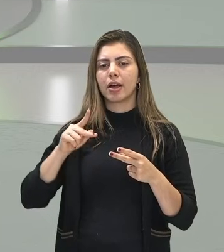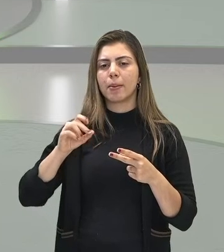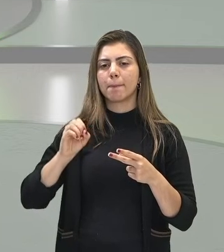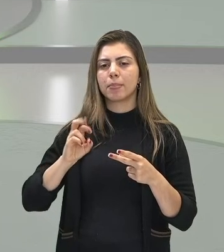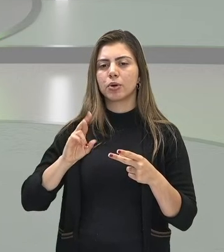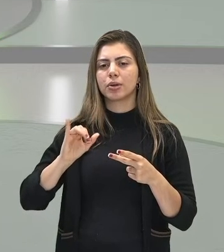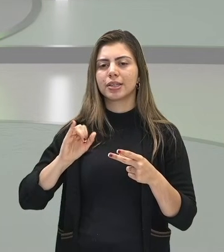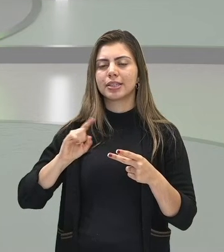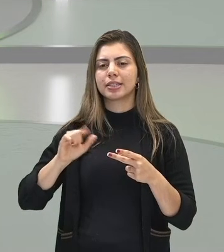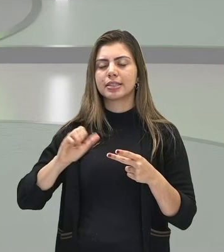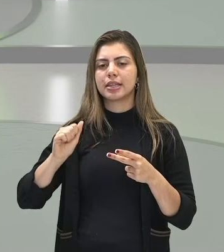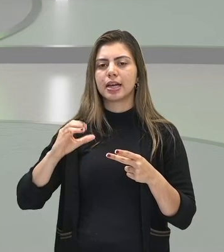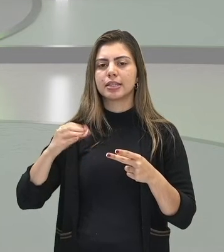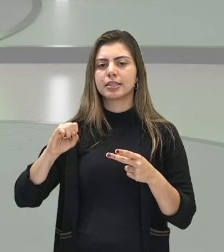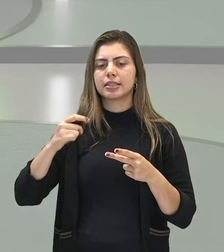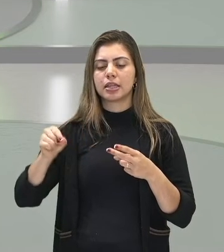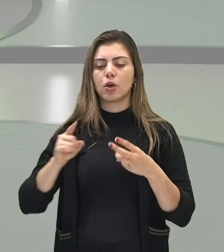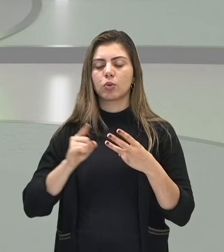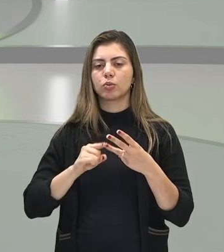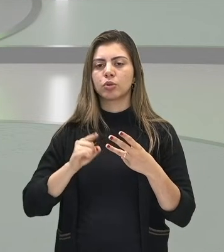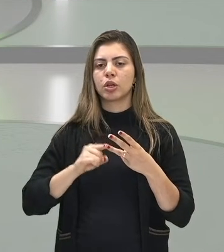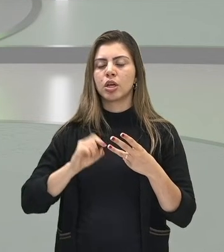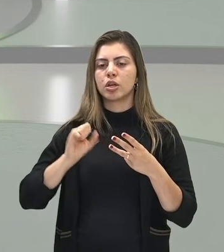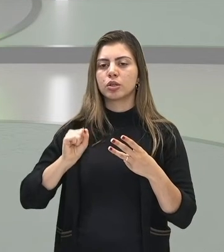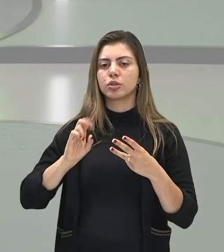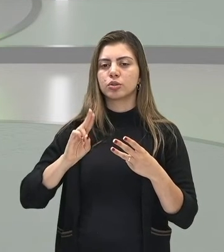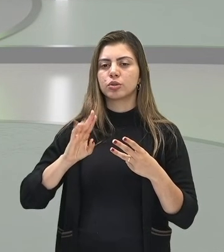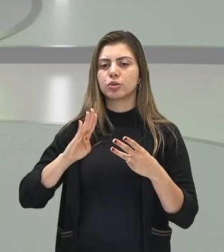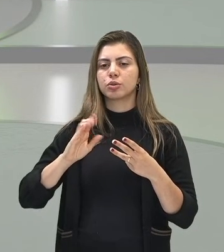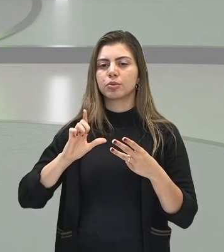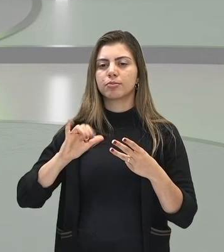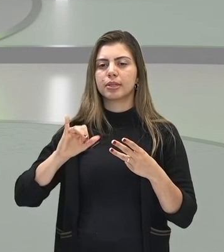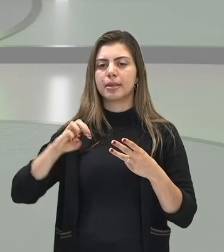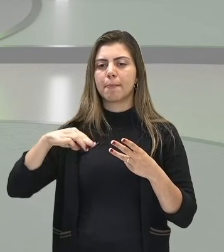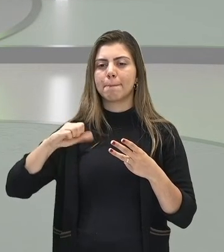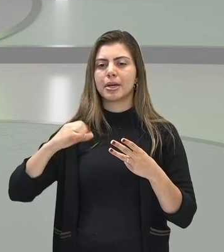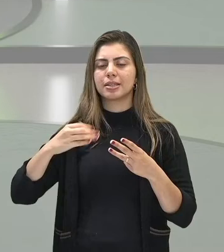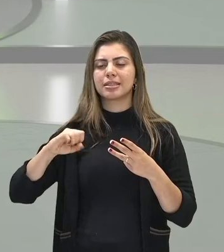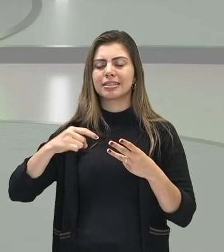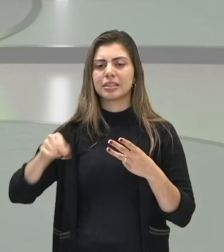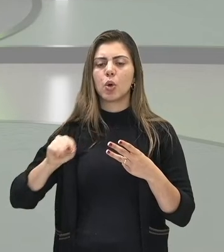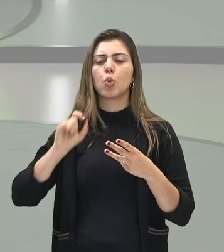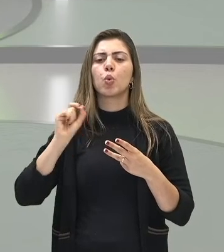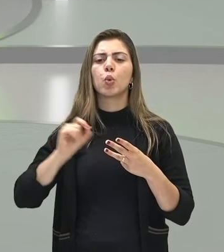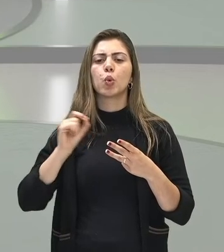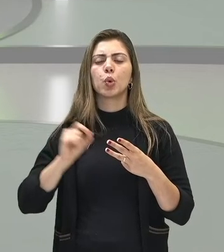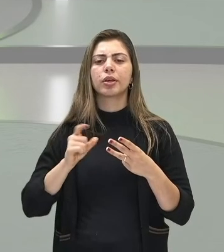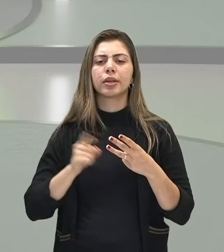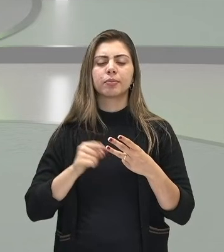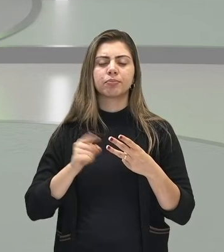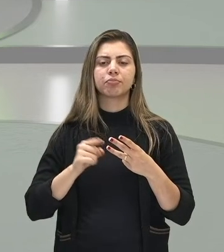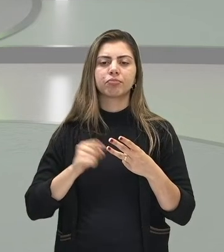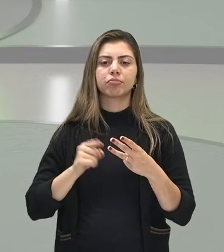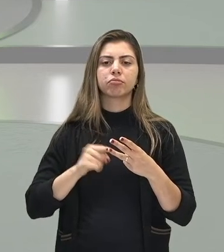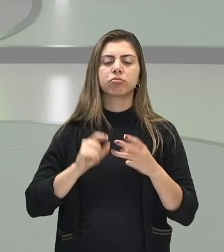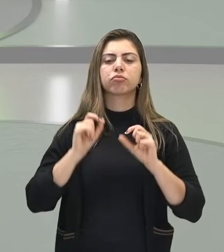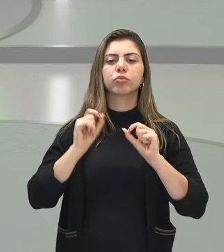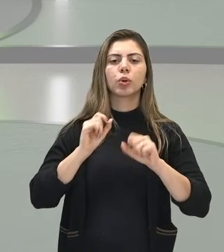a sublimação. A sublimação é a passagem do estado